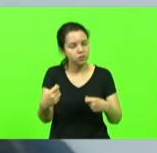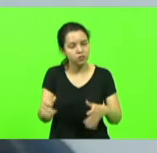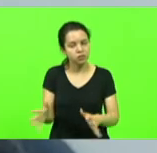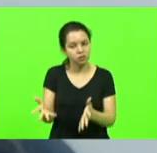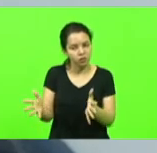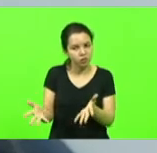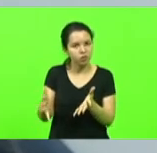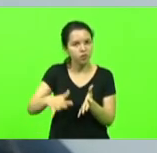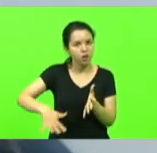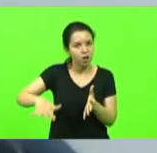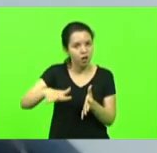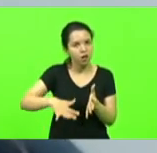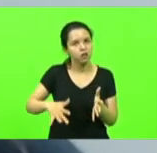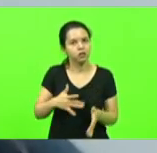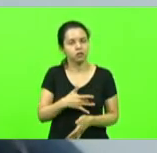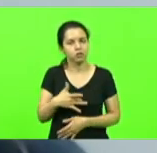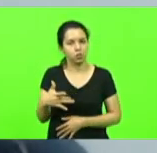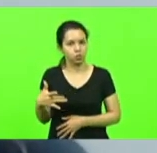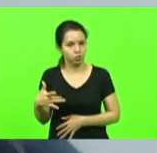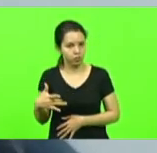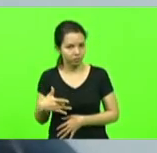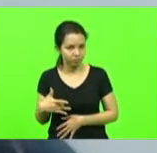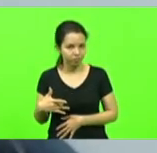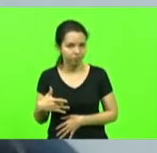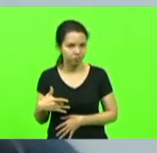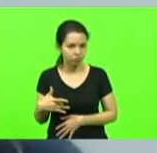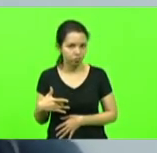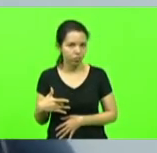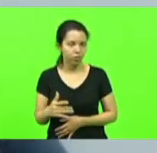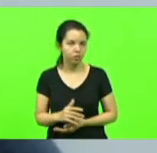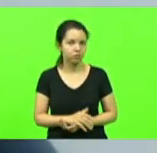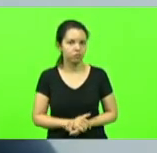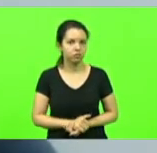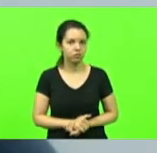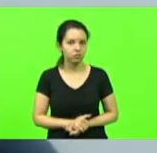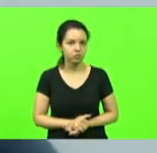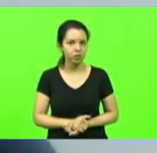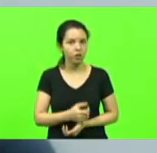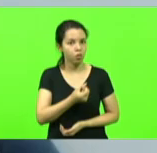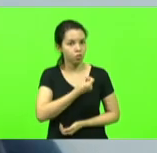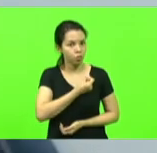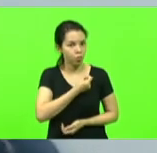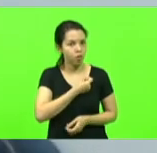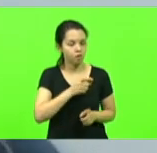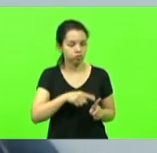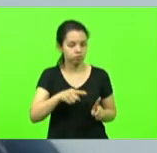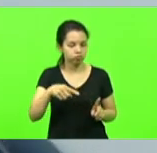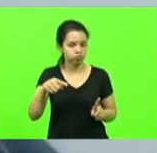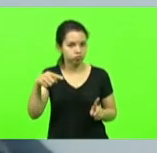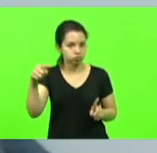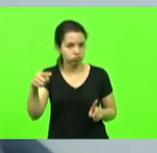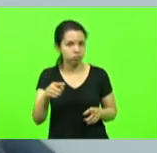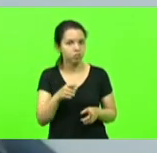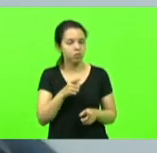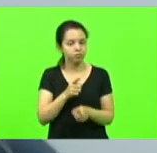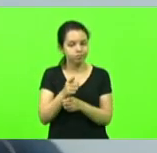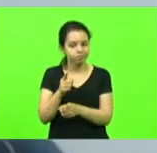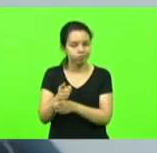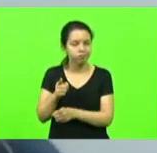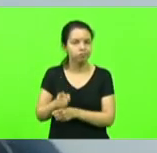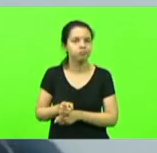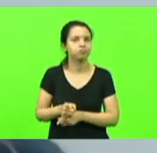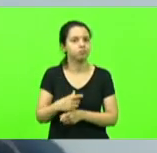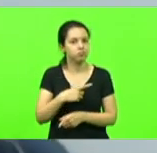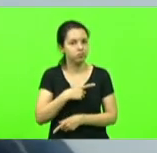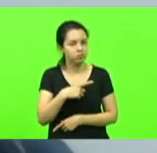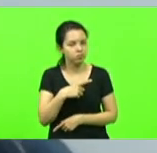saúde, né, tanto quanto esse número vai crescendo diante dos diagnósticos que são feitos também,